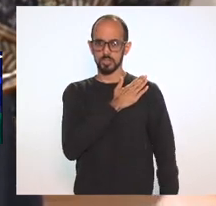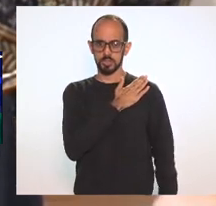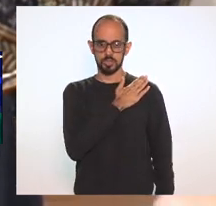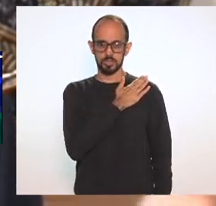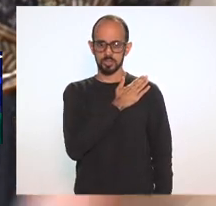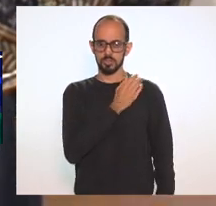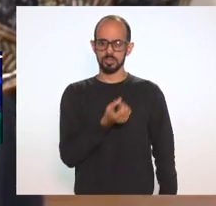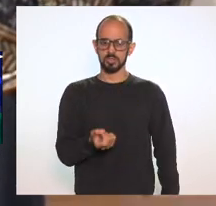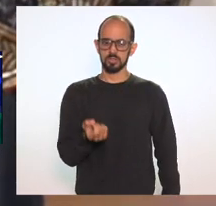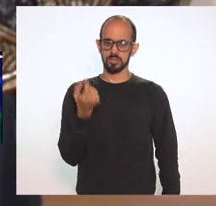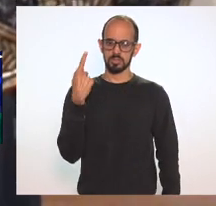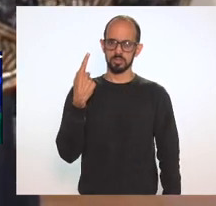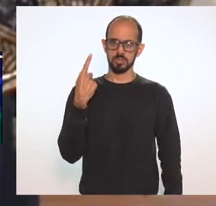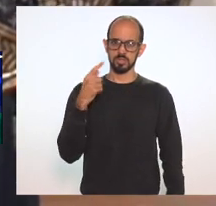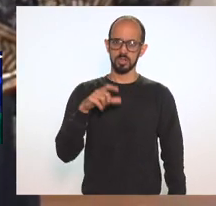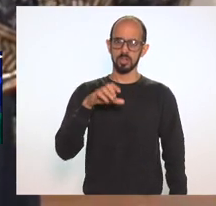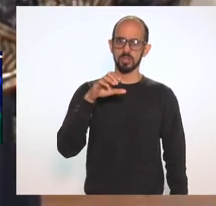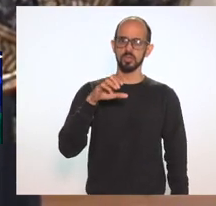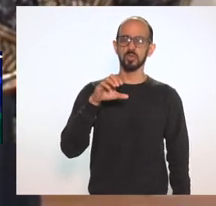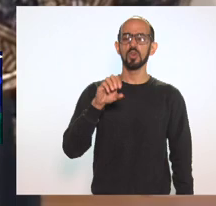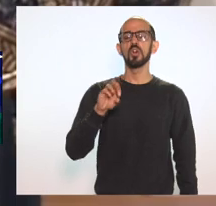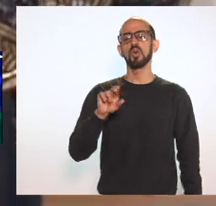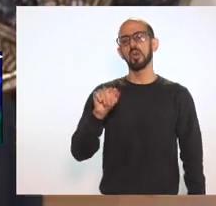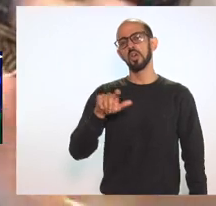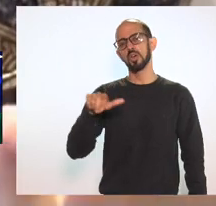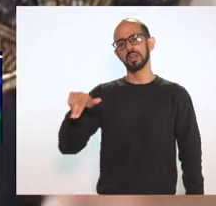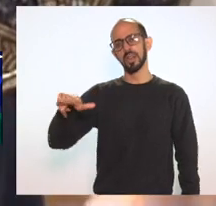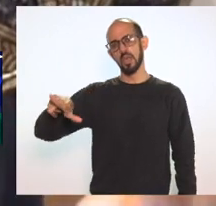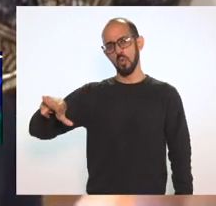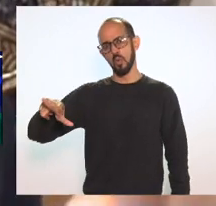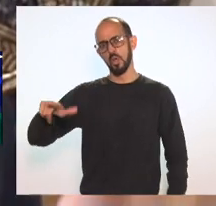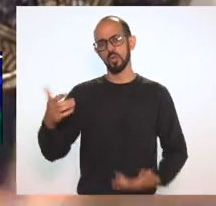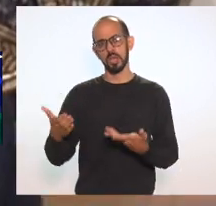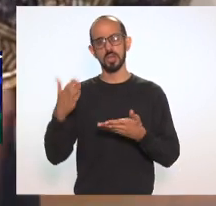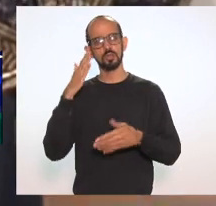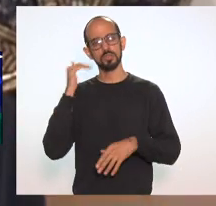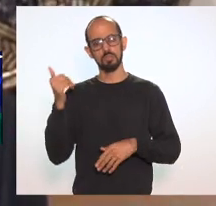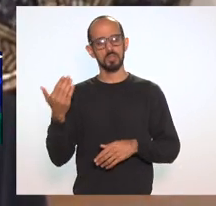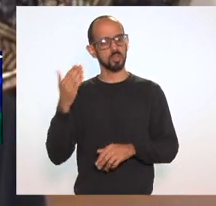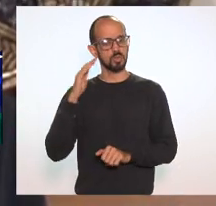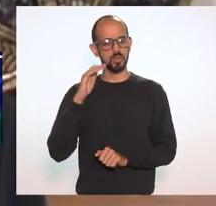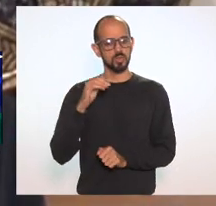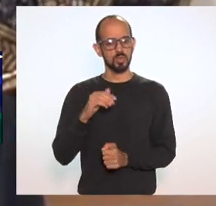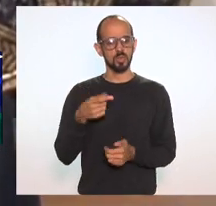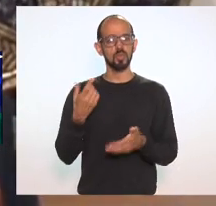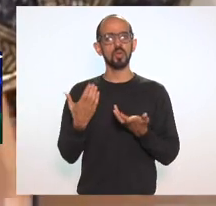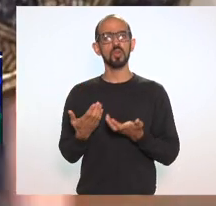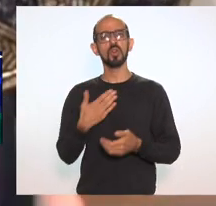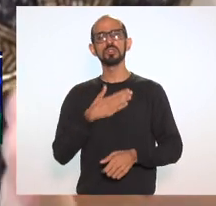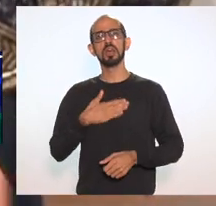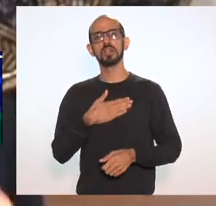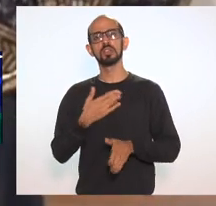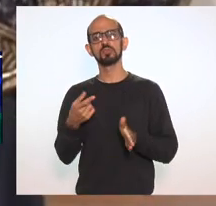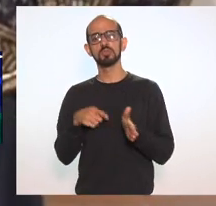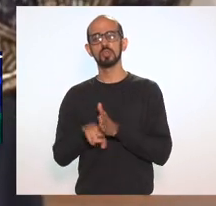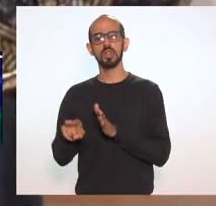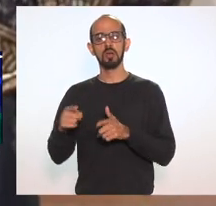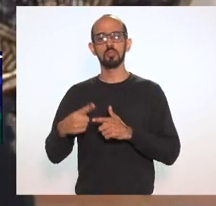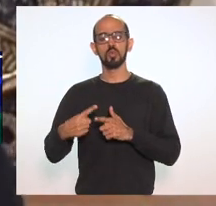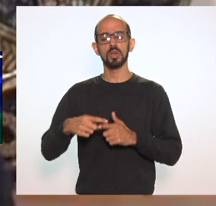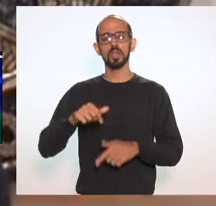e isso é muito estranho Coronel Rogério Figueiredo eu gostaria de perguntar o Senhor porque eu gostaria de perguntar também porque o